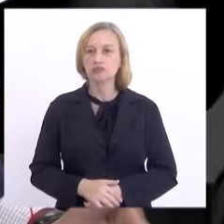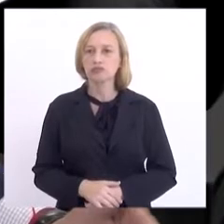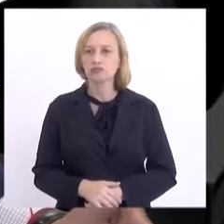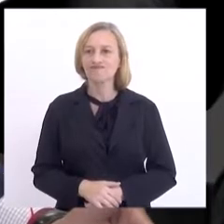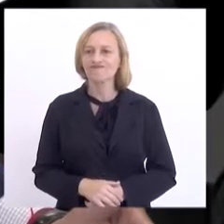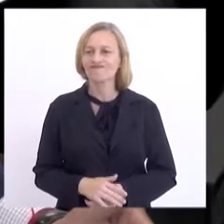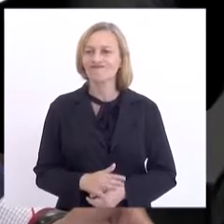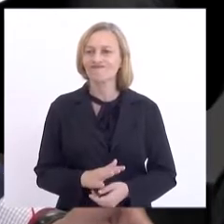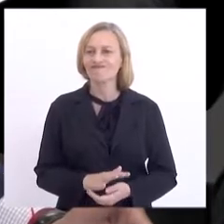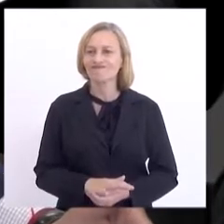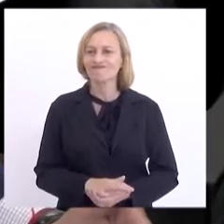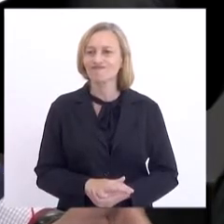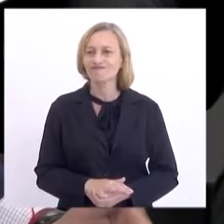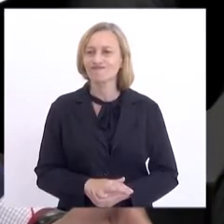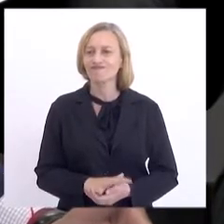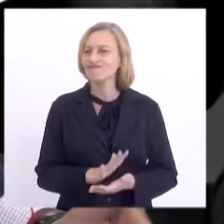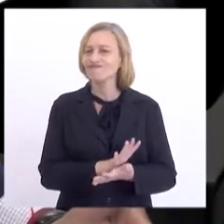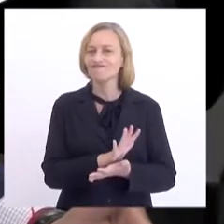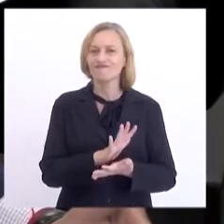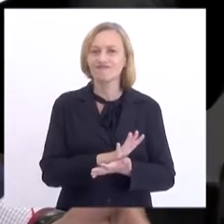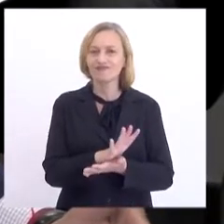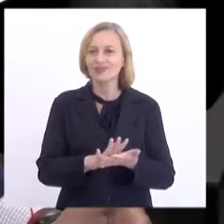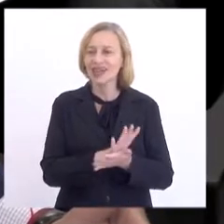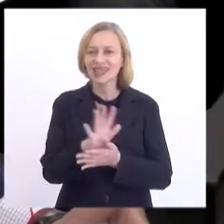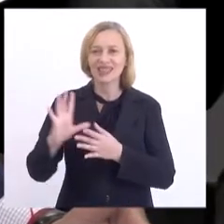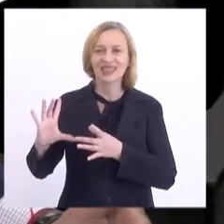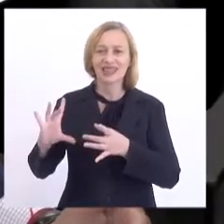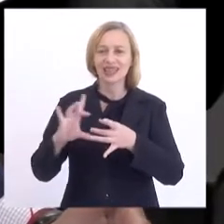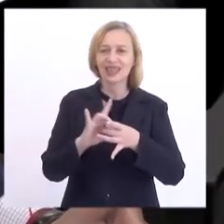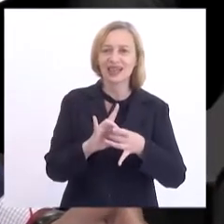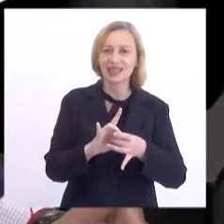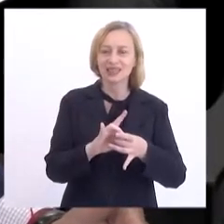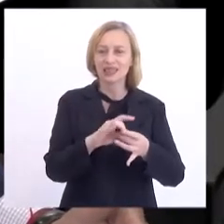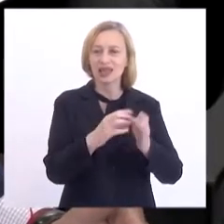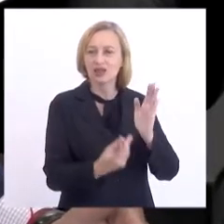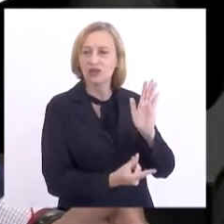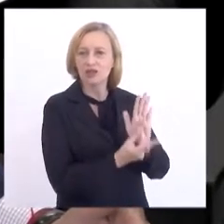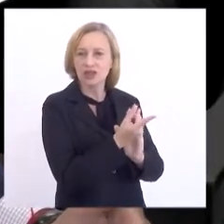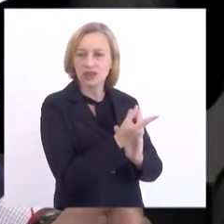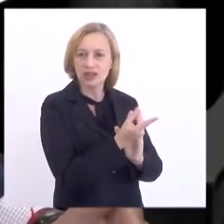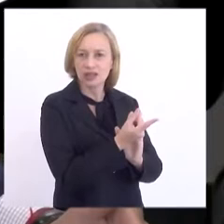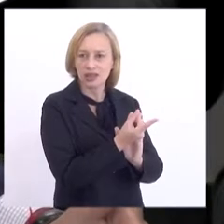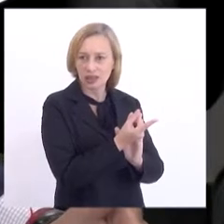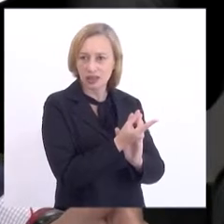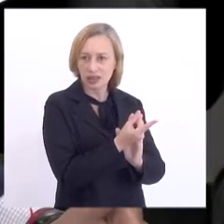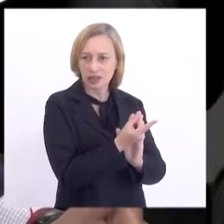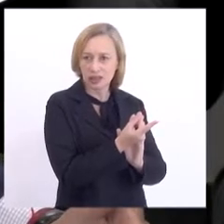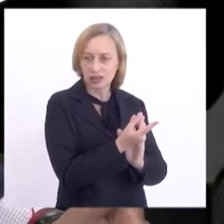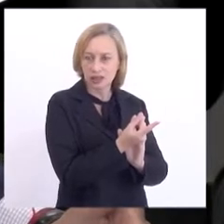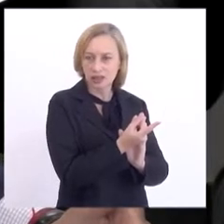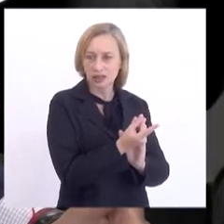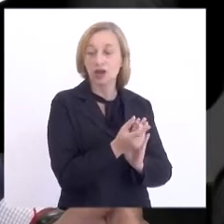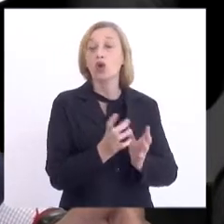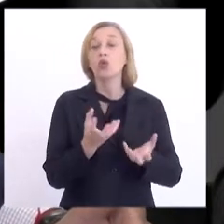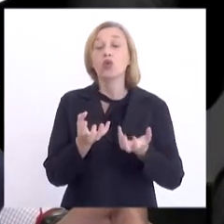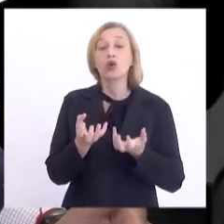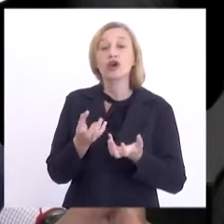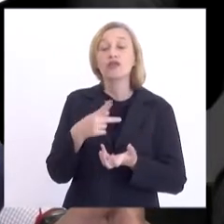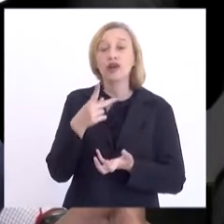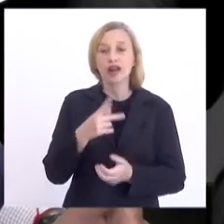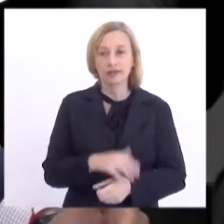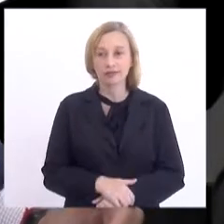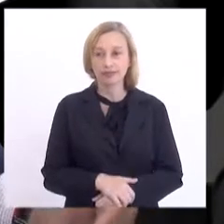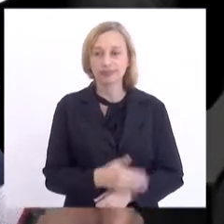não tem nenhum tipo de vinculação financeira e orçamentária o que eu quero dizer o